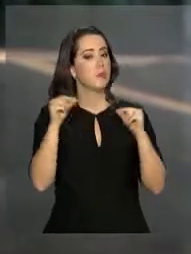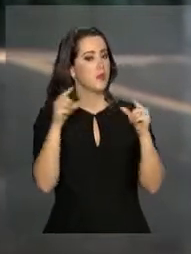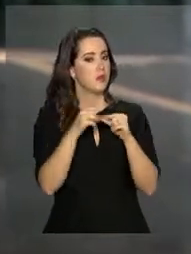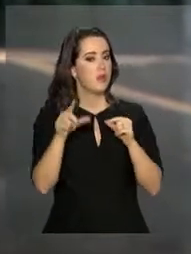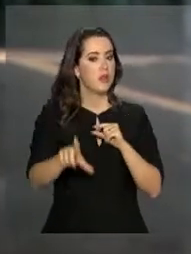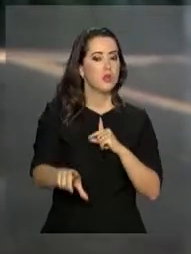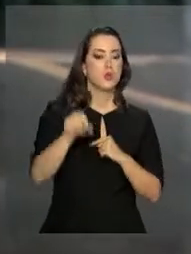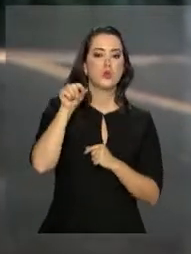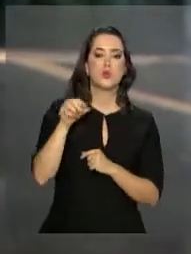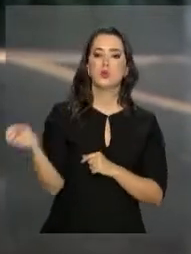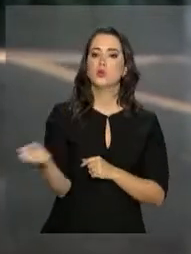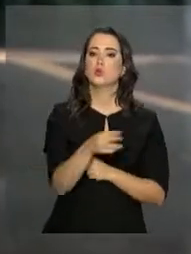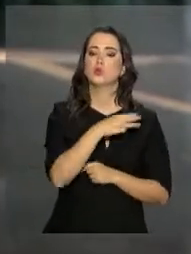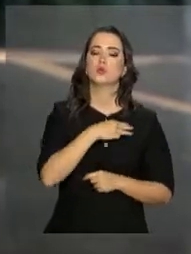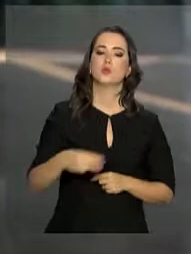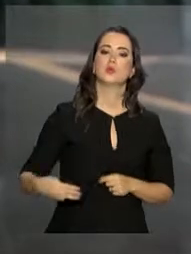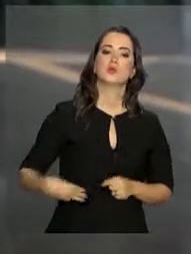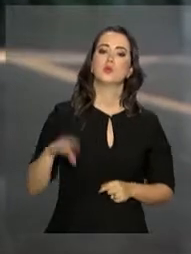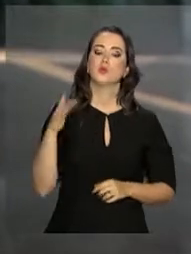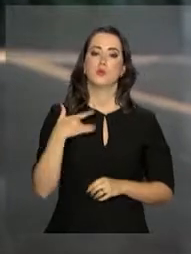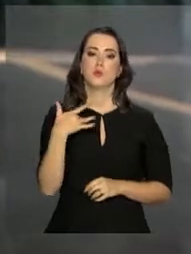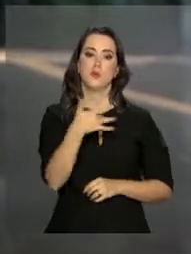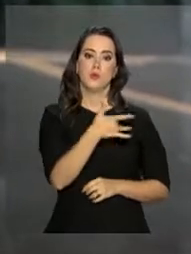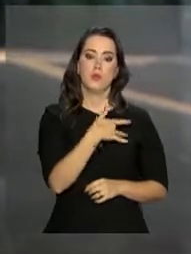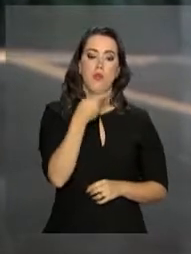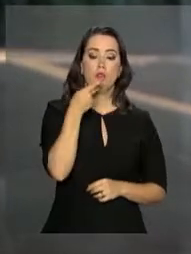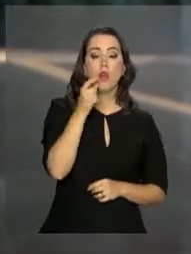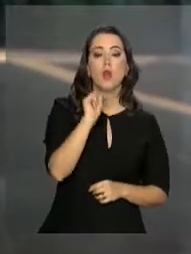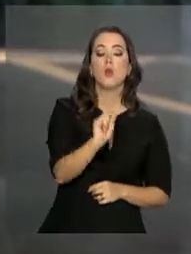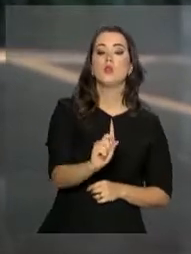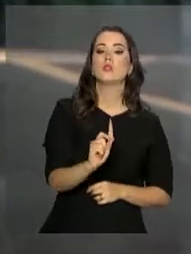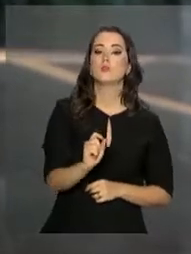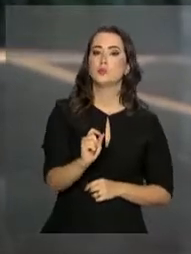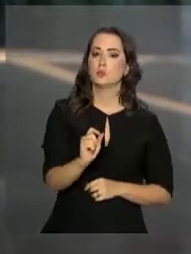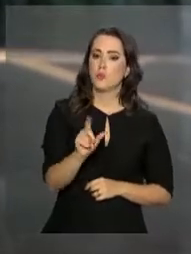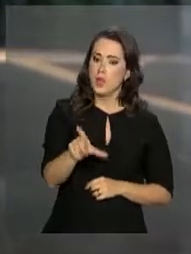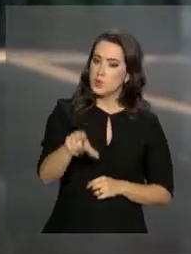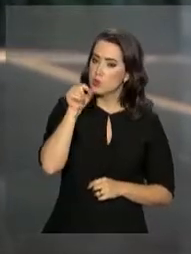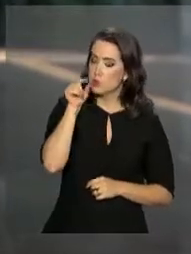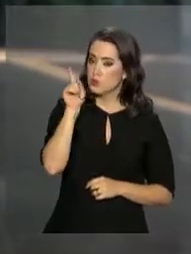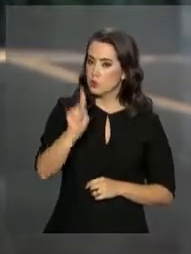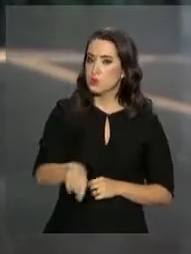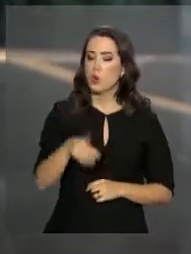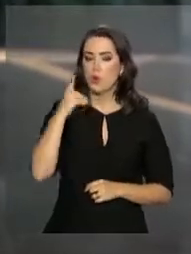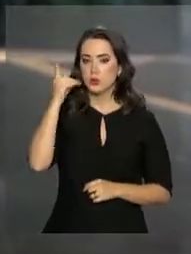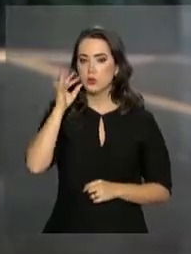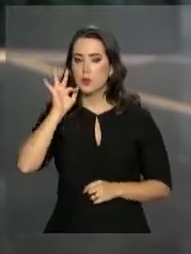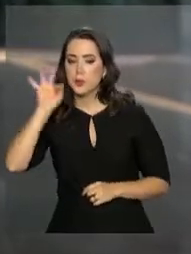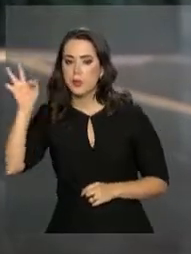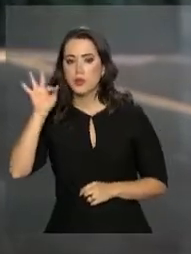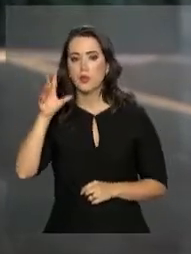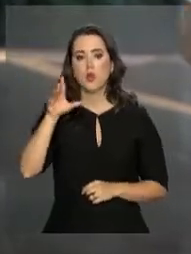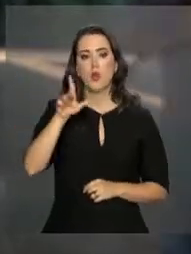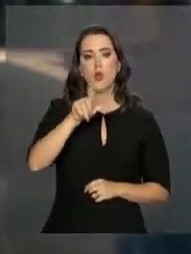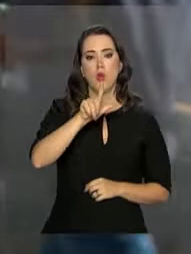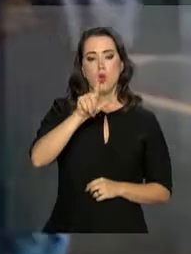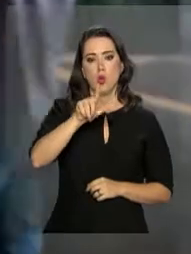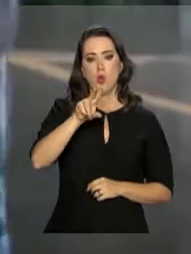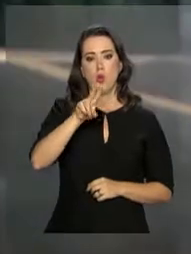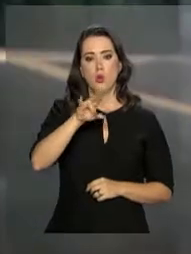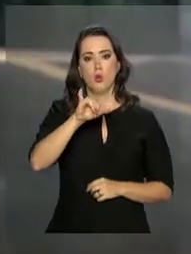a escolha do novo ministro da saúde segundo bolsonaro a indicação do deputado federal luiz henrique mandetta